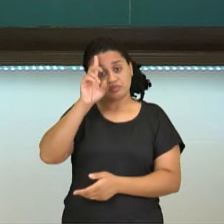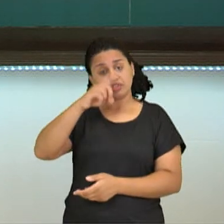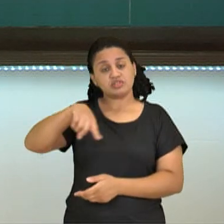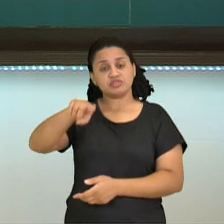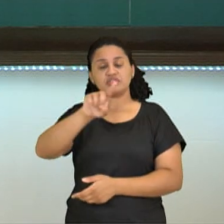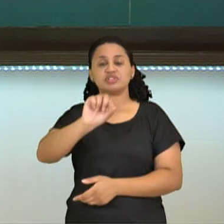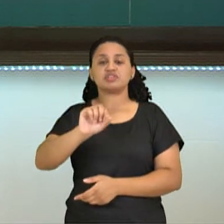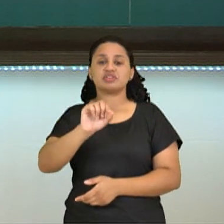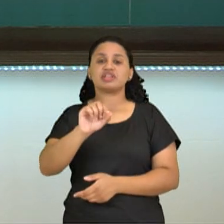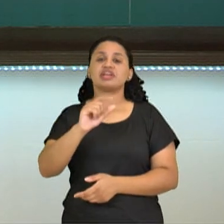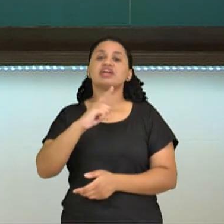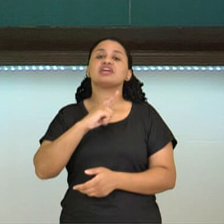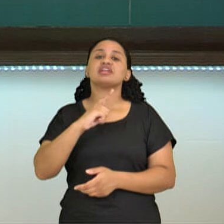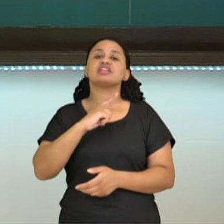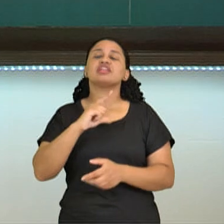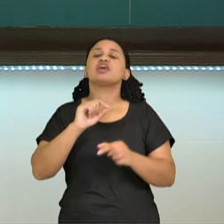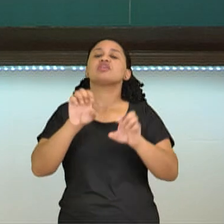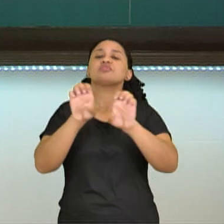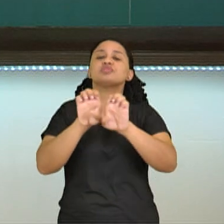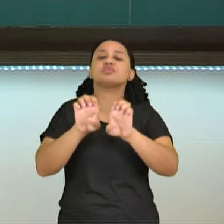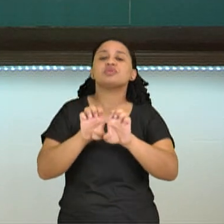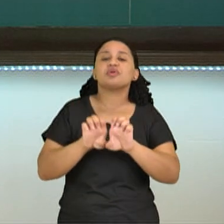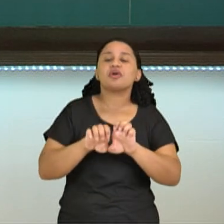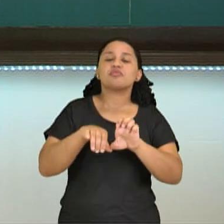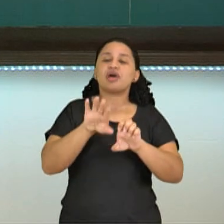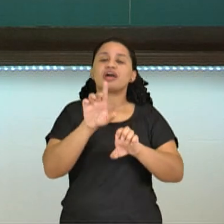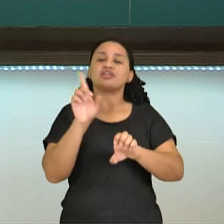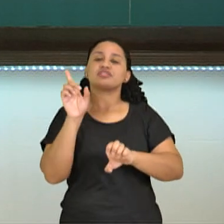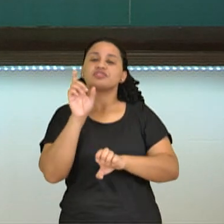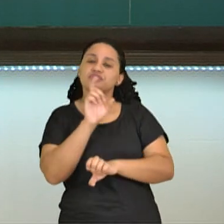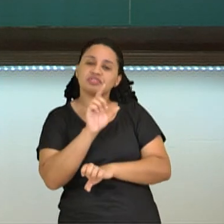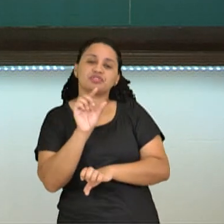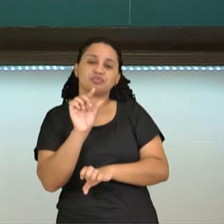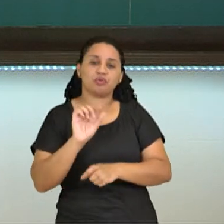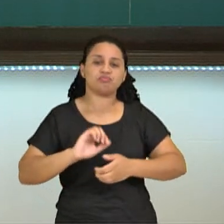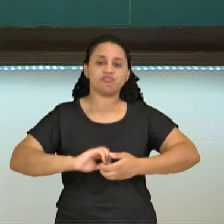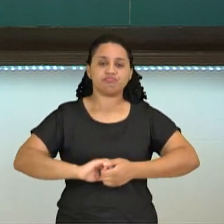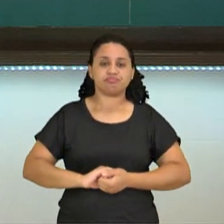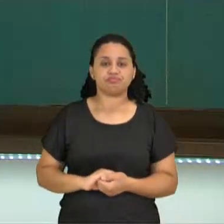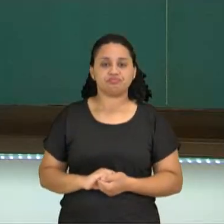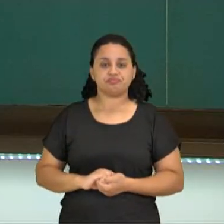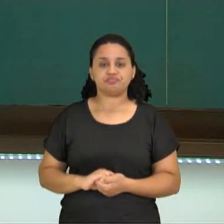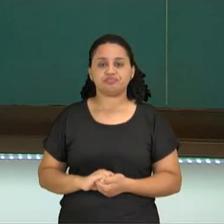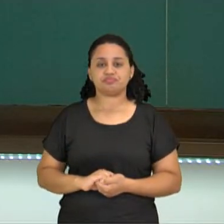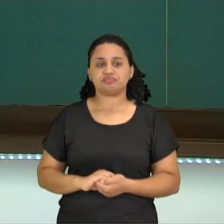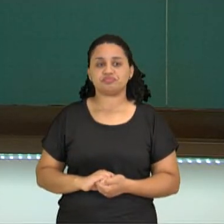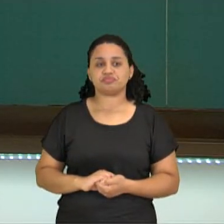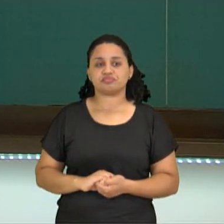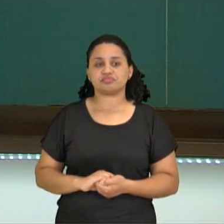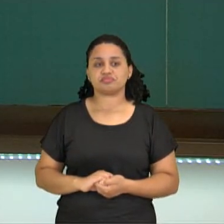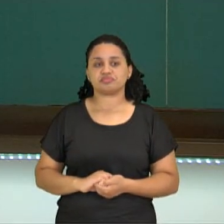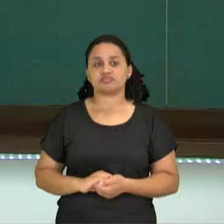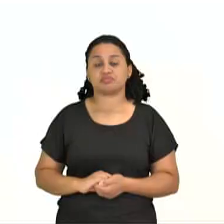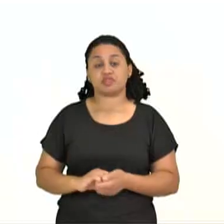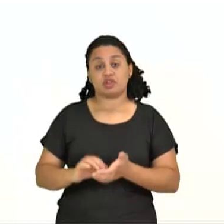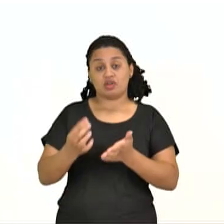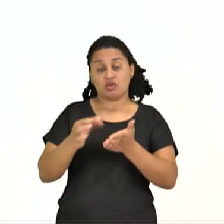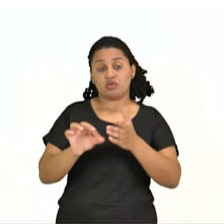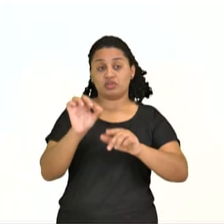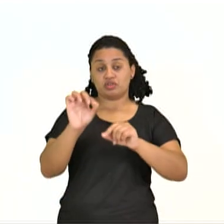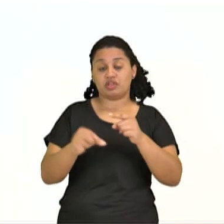Ela é composta de uma estrutura um pouco mais complexa. Ok? Vamos ver? Então, correção.